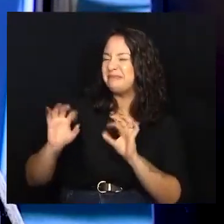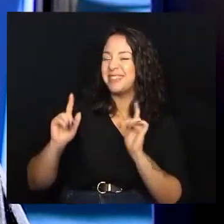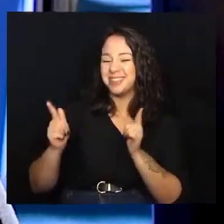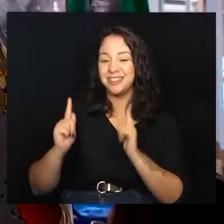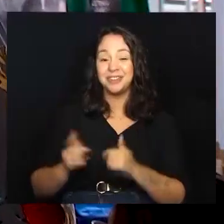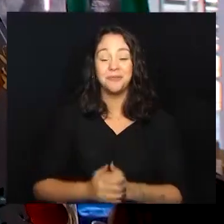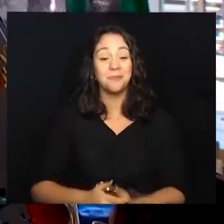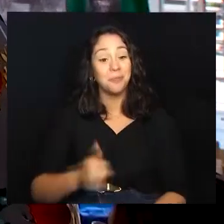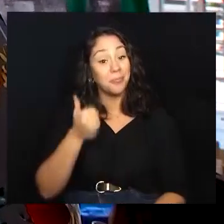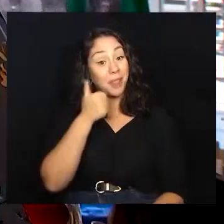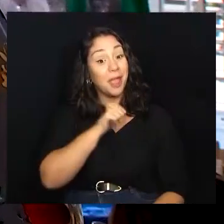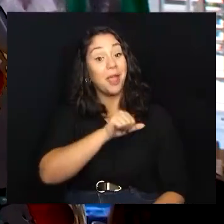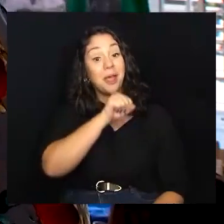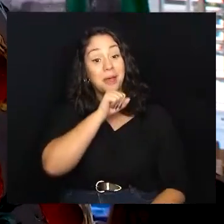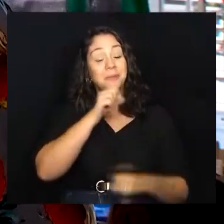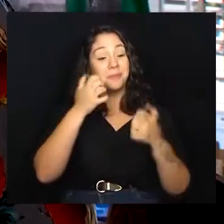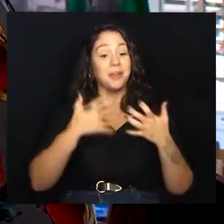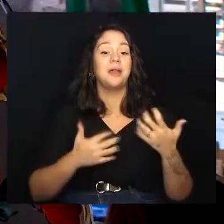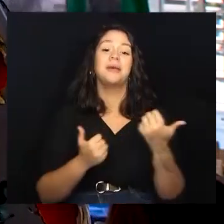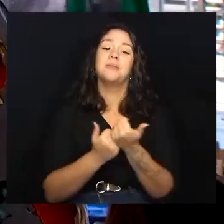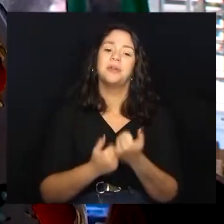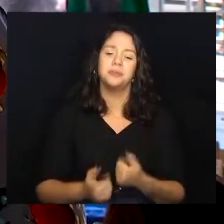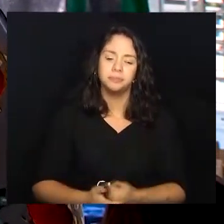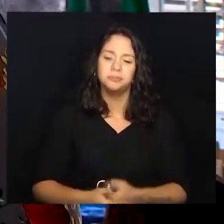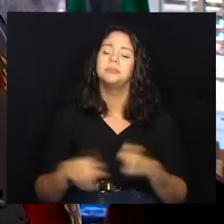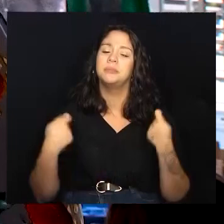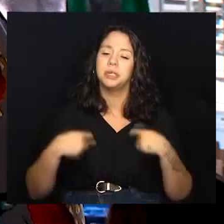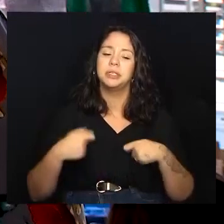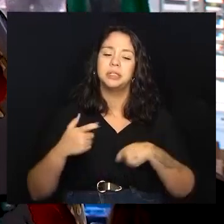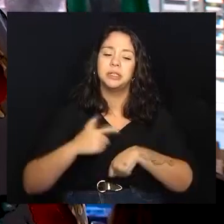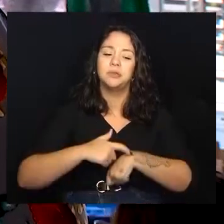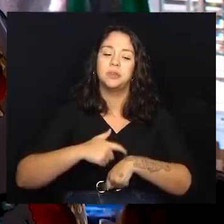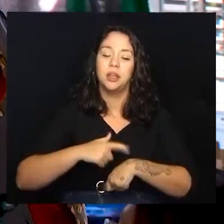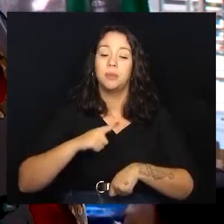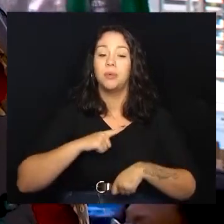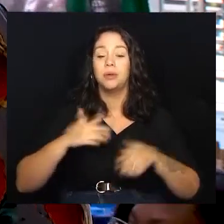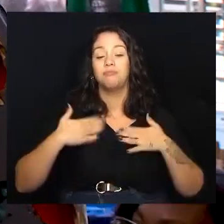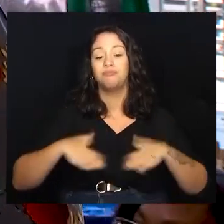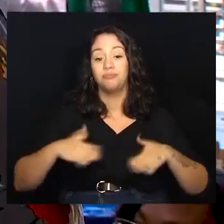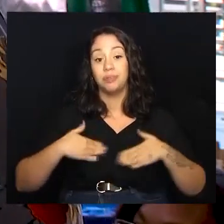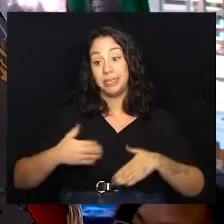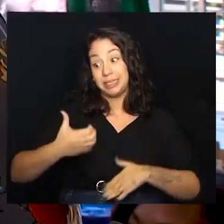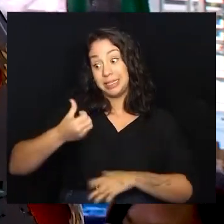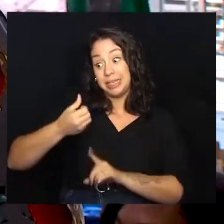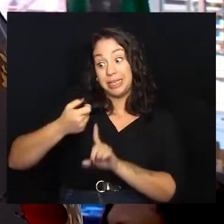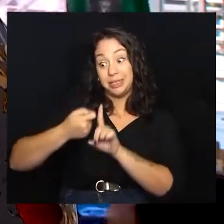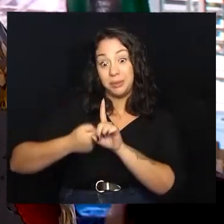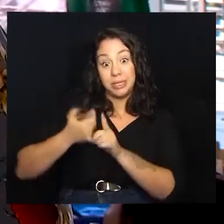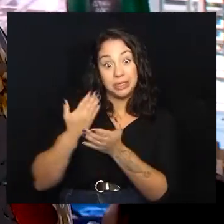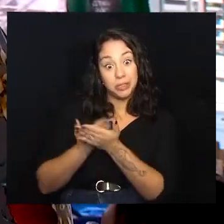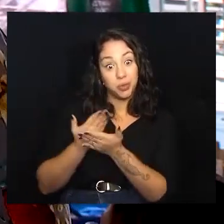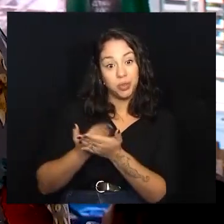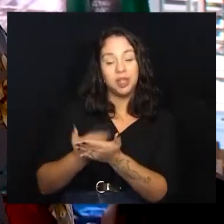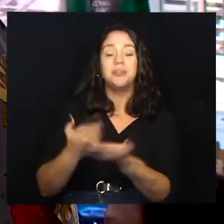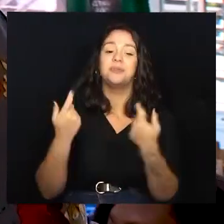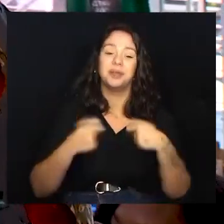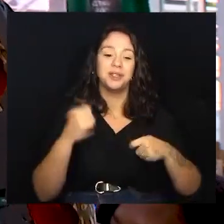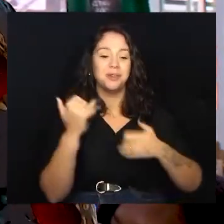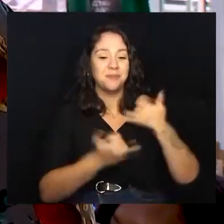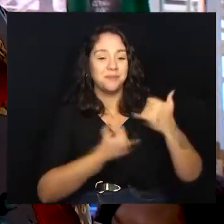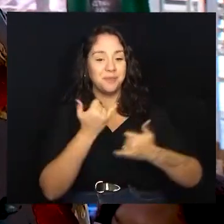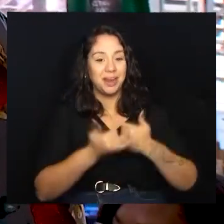é. Vale. A mãe dele dá o maior apoio. Tem que ter, né, um momento de descontração, né? Depois da escola, 6 meses estudando aí, tem